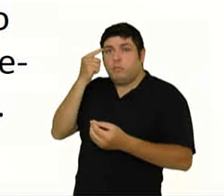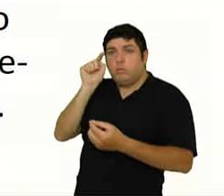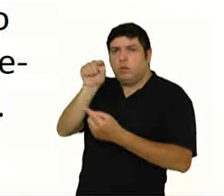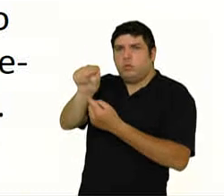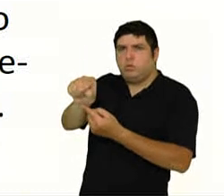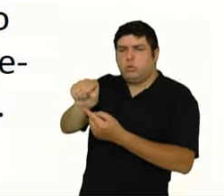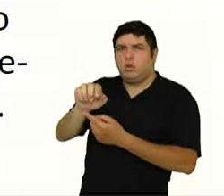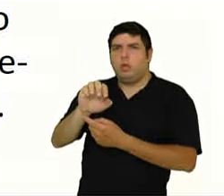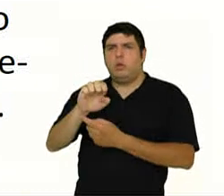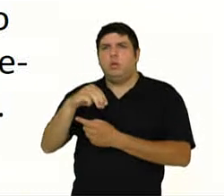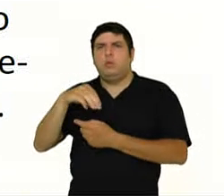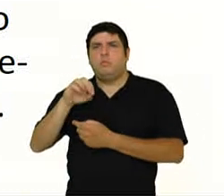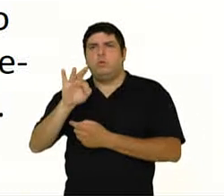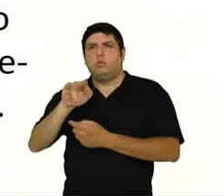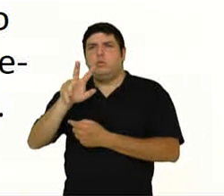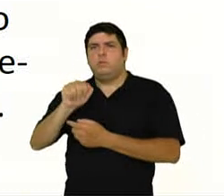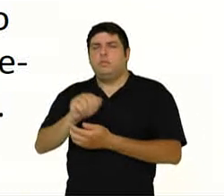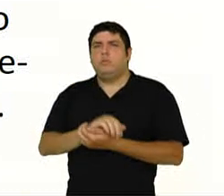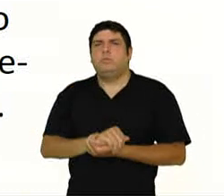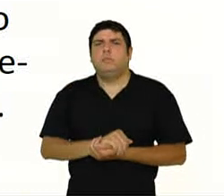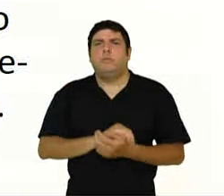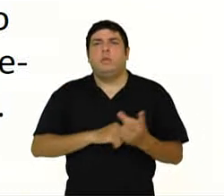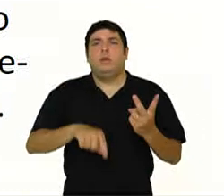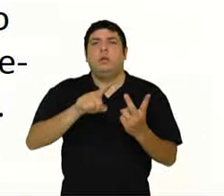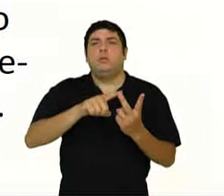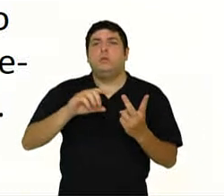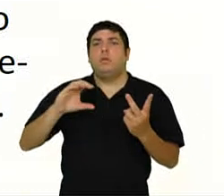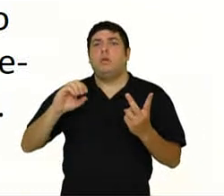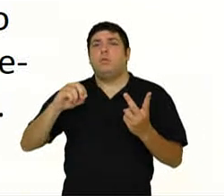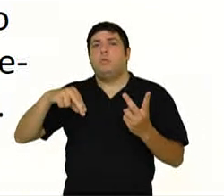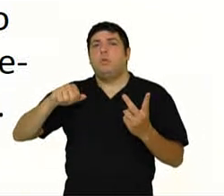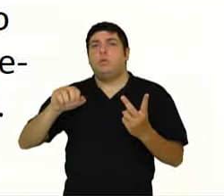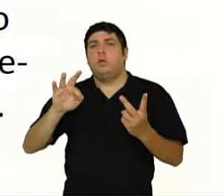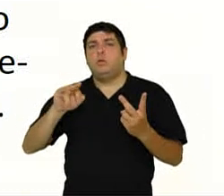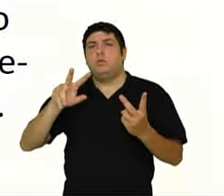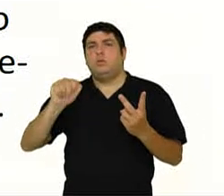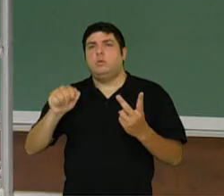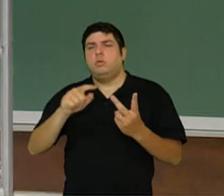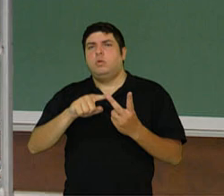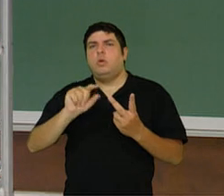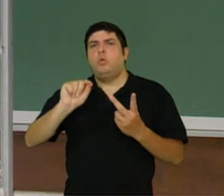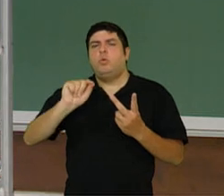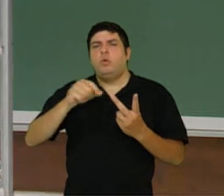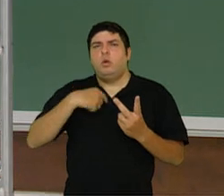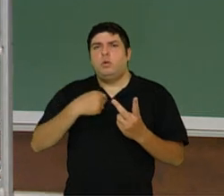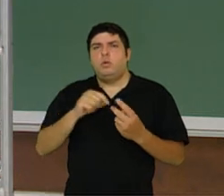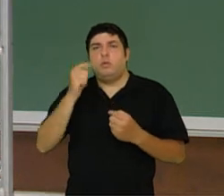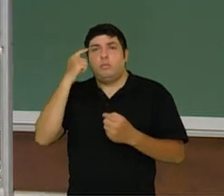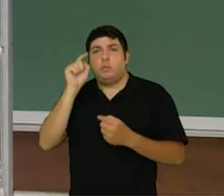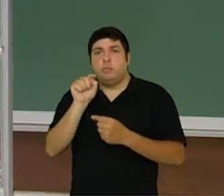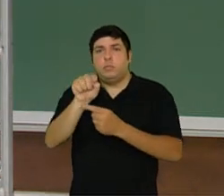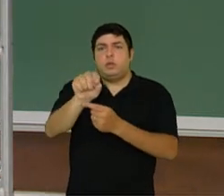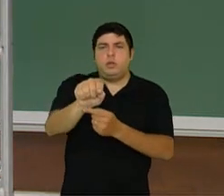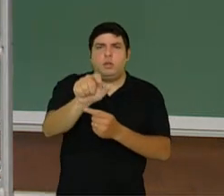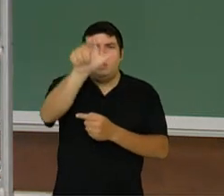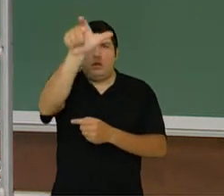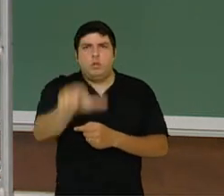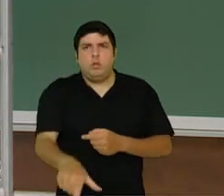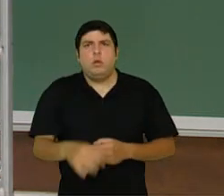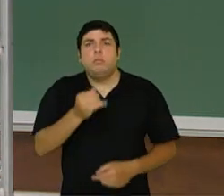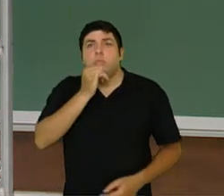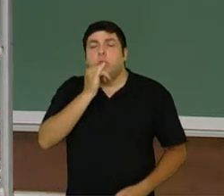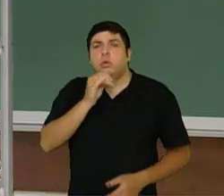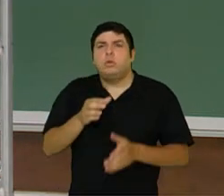tá? E a conativa com foco no receptor. Quando eu falo para você fazer alguma coisa, estude, pegue o